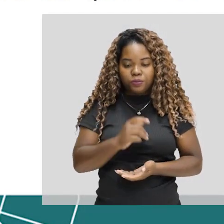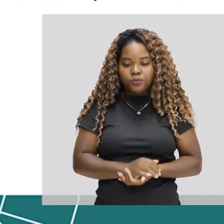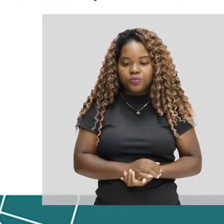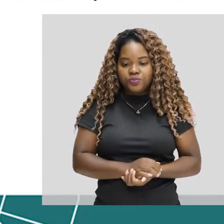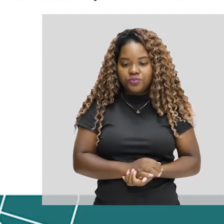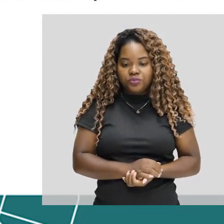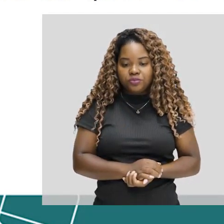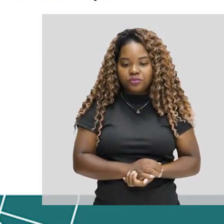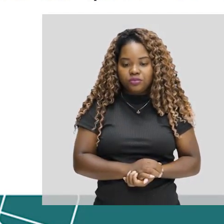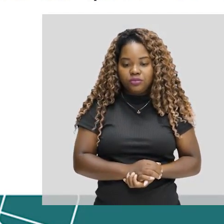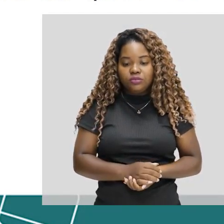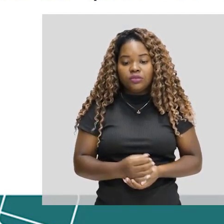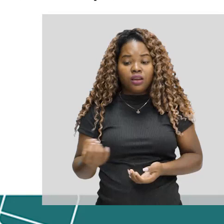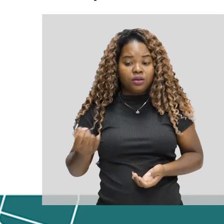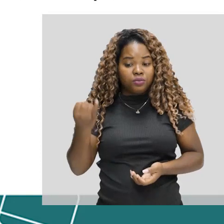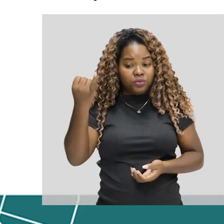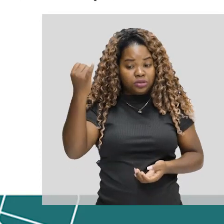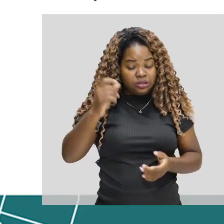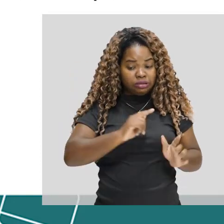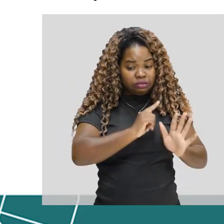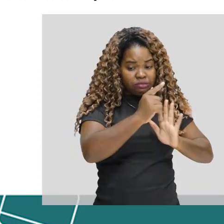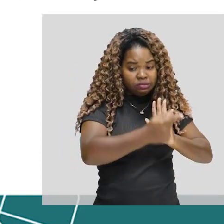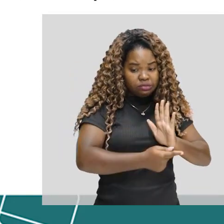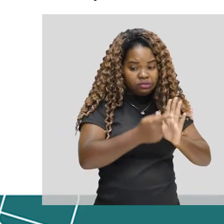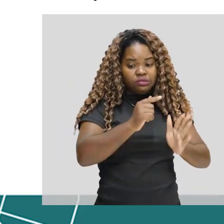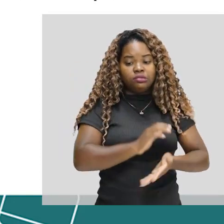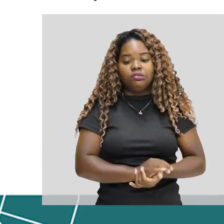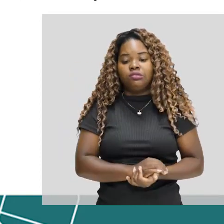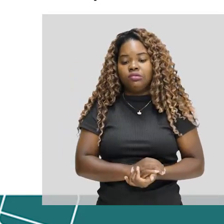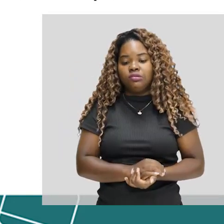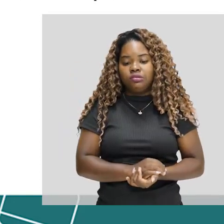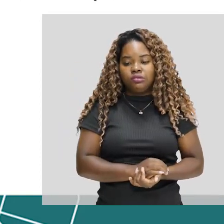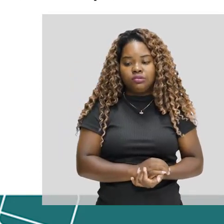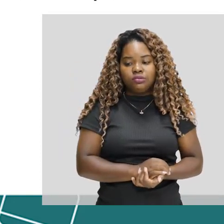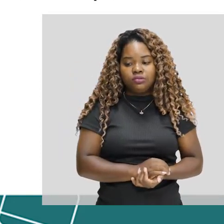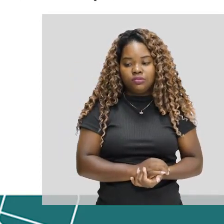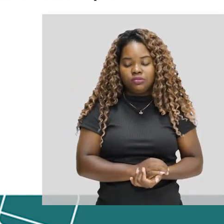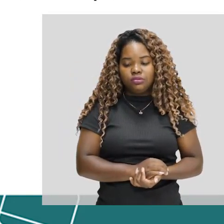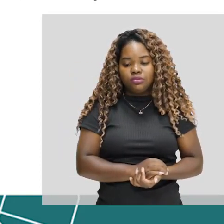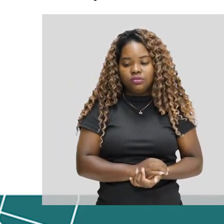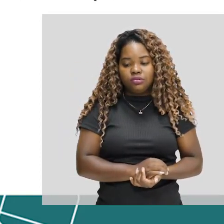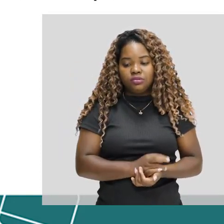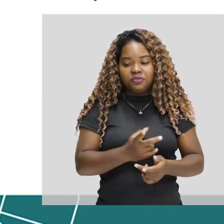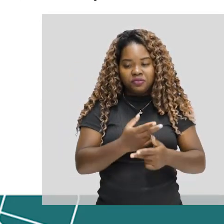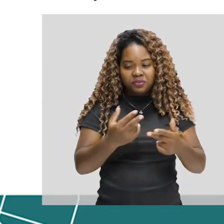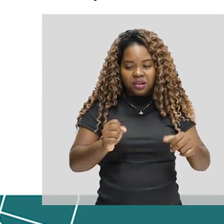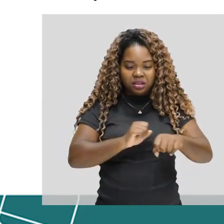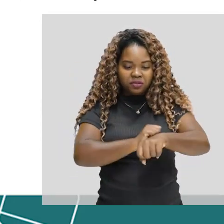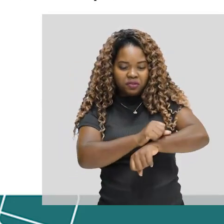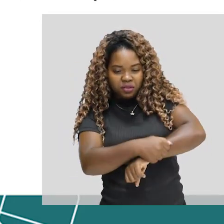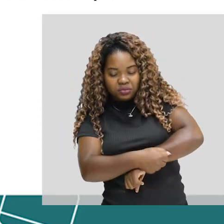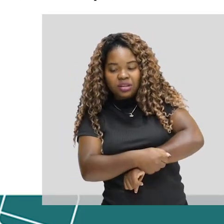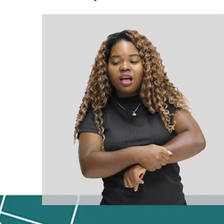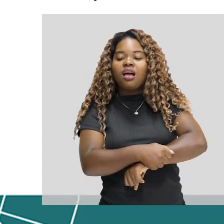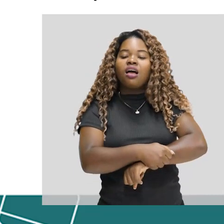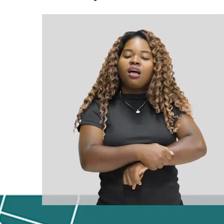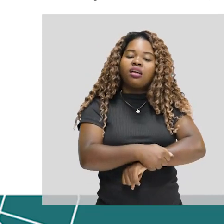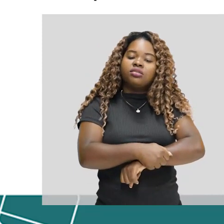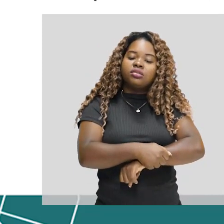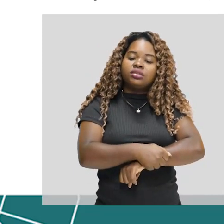em virtude da importância desse gênero, olha só, muitas faculdades e